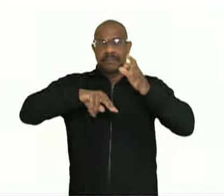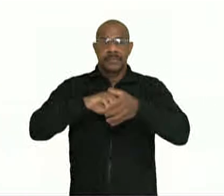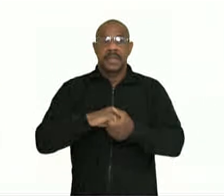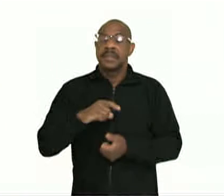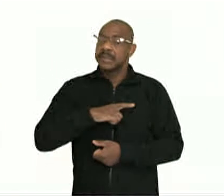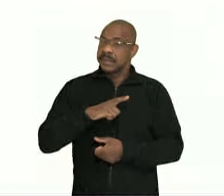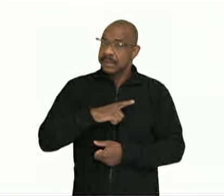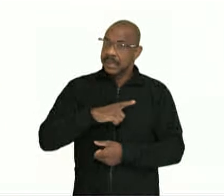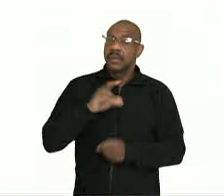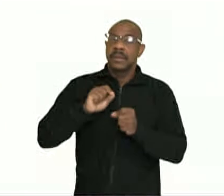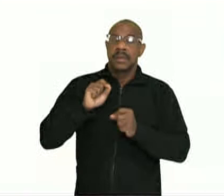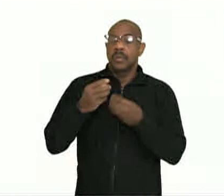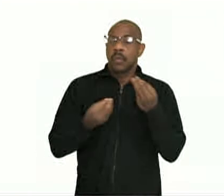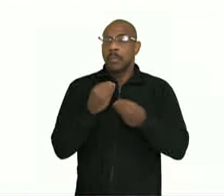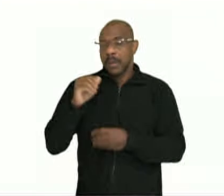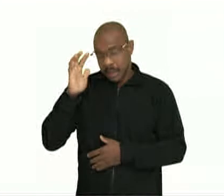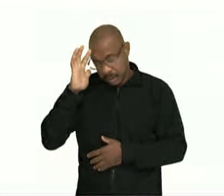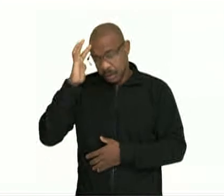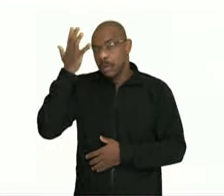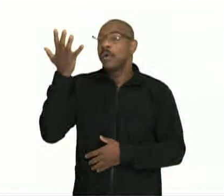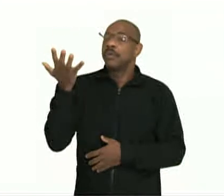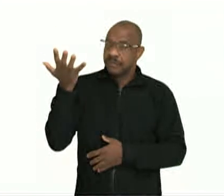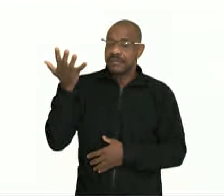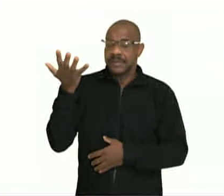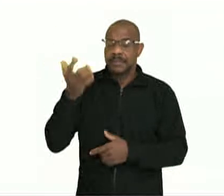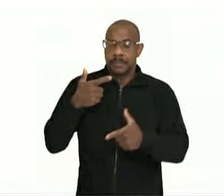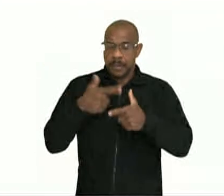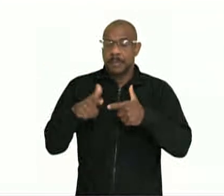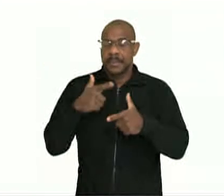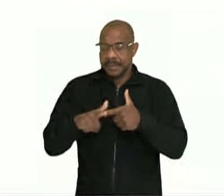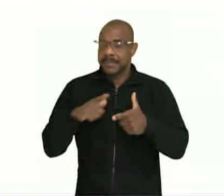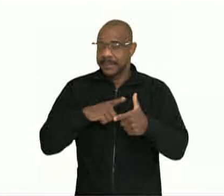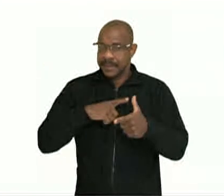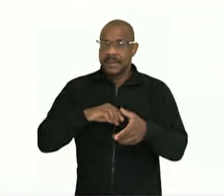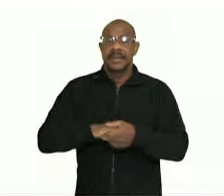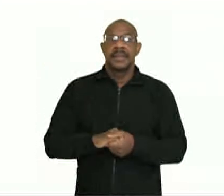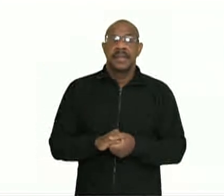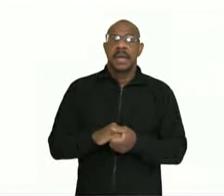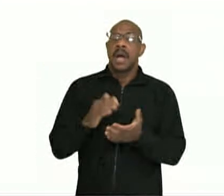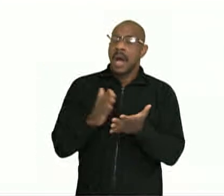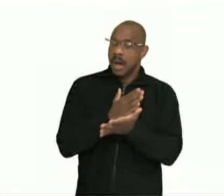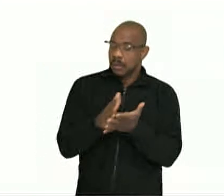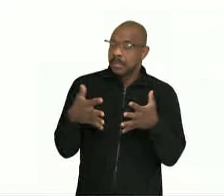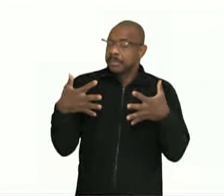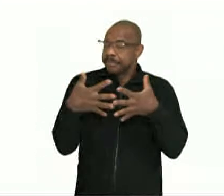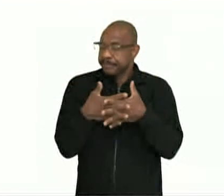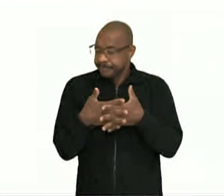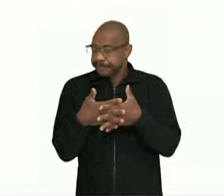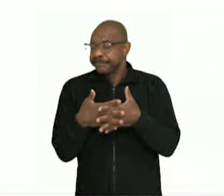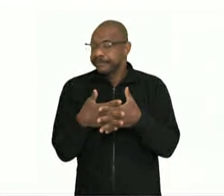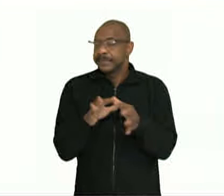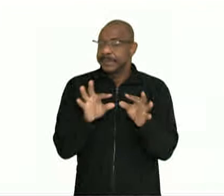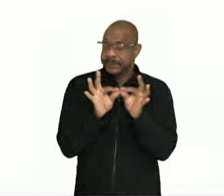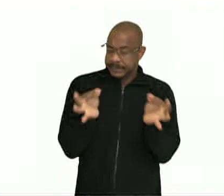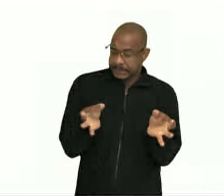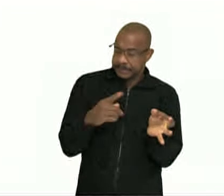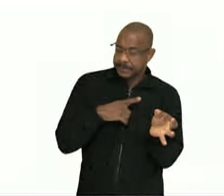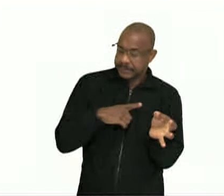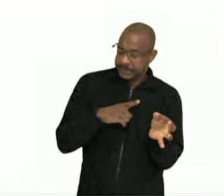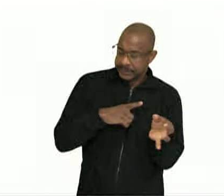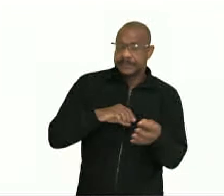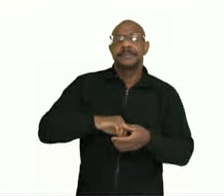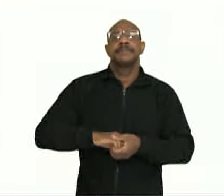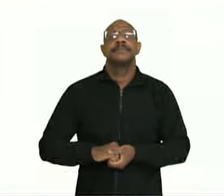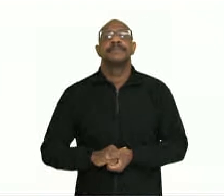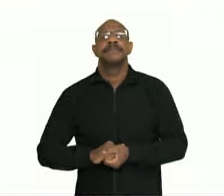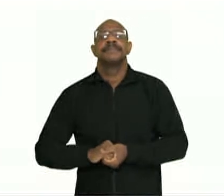Existem alternativas para lidar com o problema da escassez, sendo algumas consensuais e simples e outras